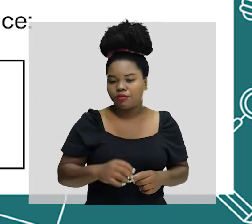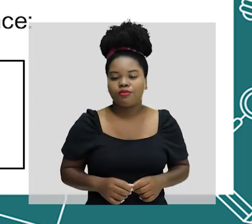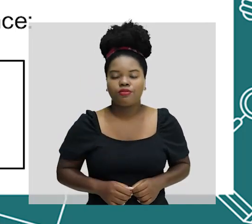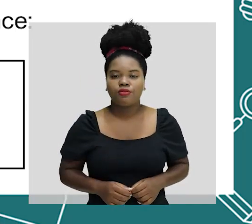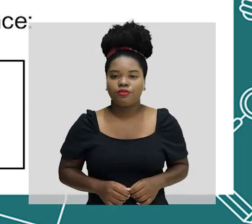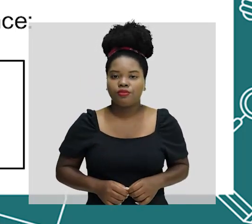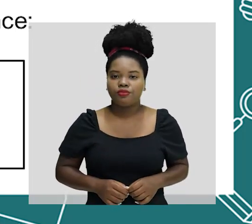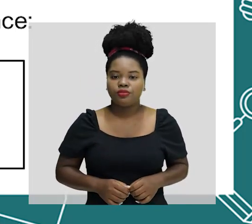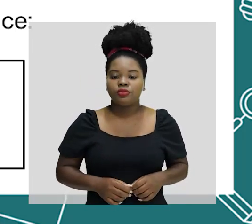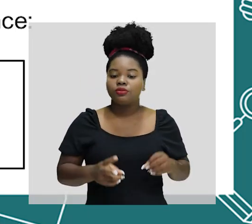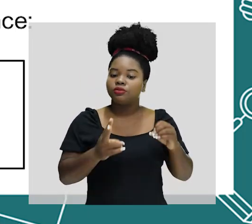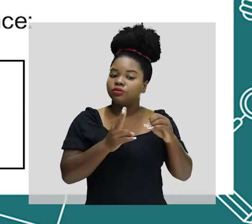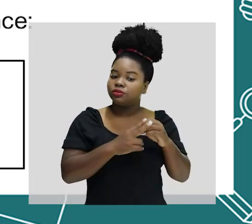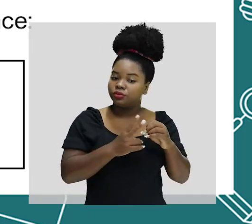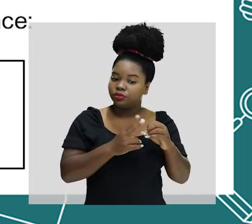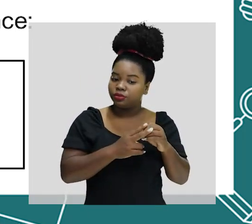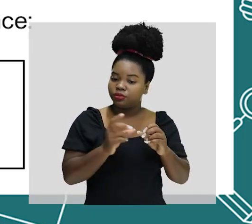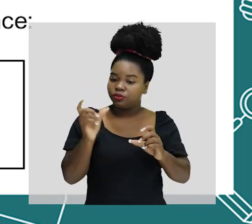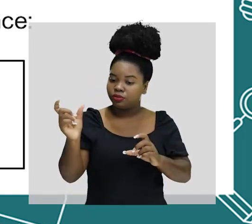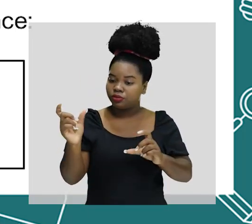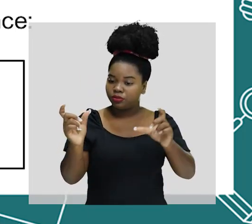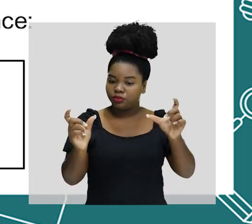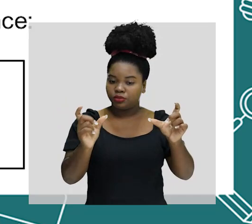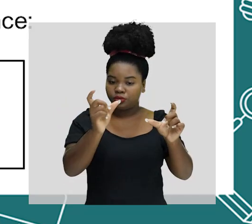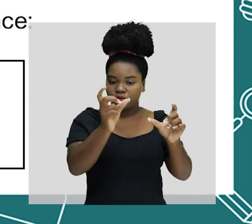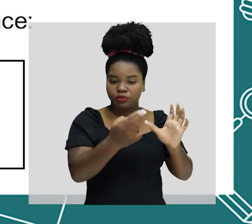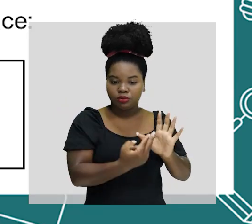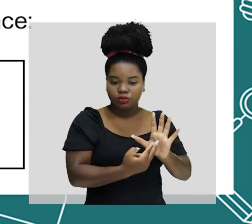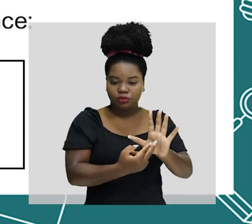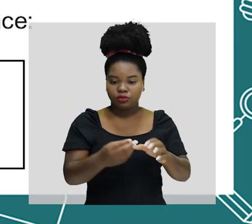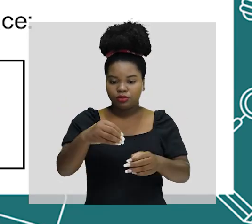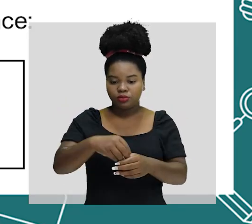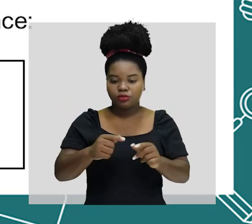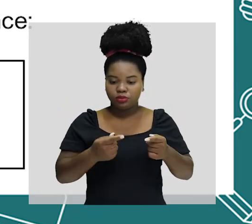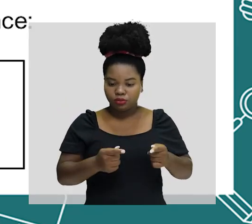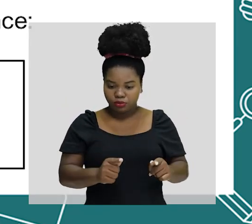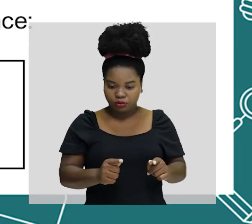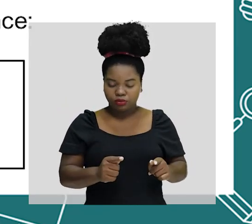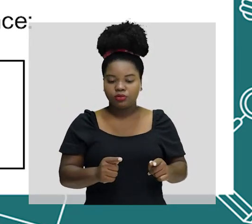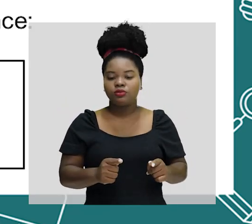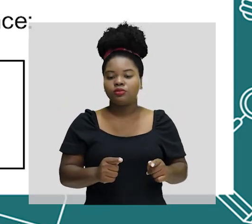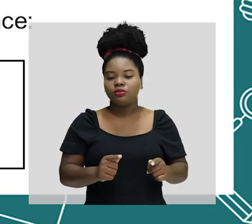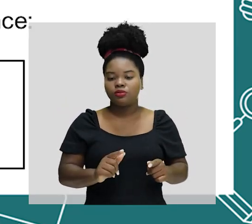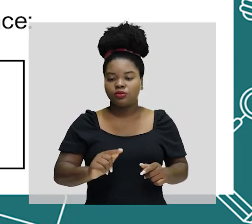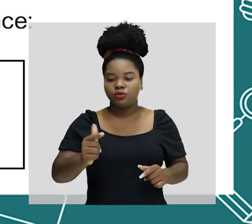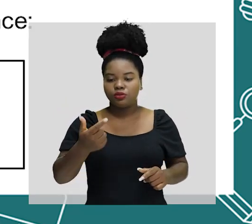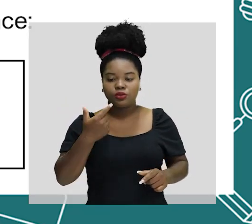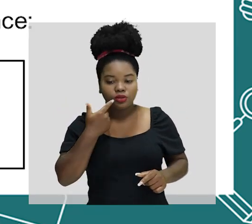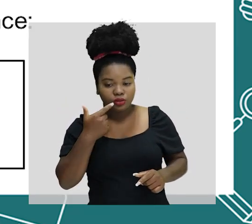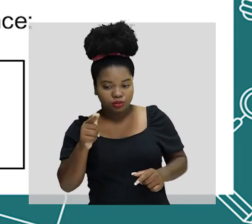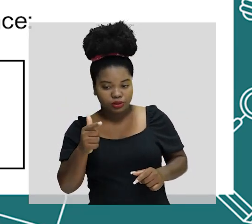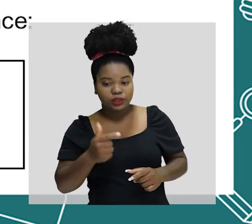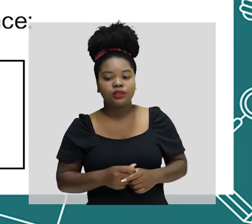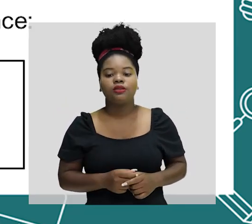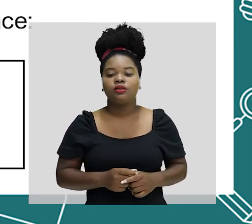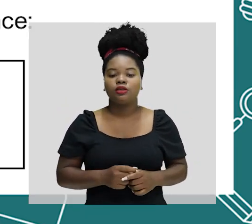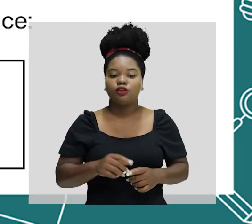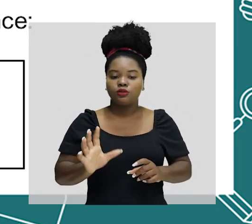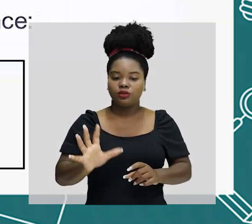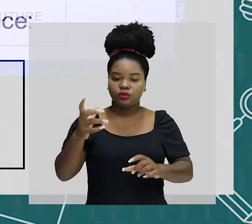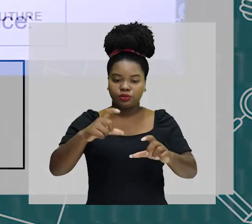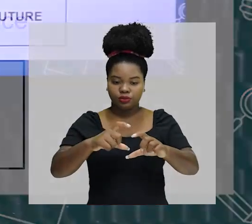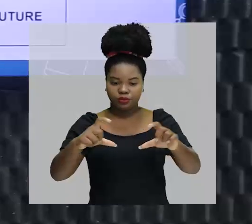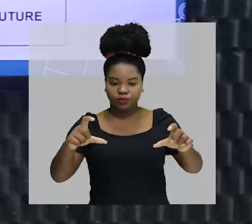aulas? Verbos são palavras que representam, dentro da gramática de qualquer idioma, as ações, né? Então, eu tenho